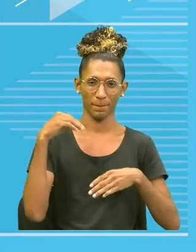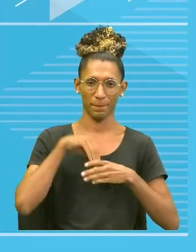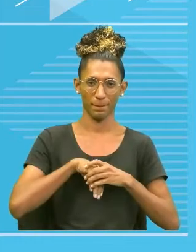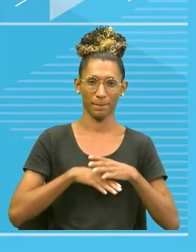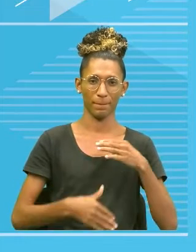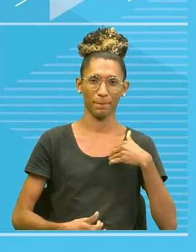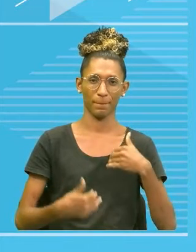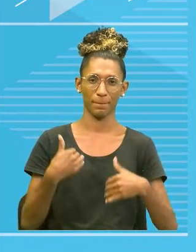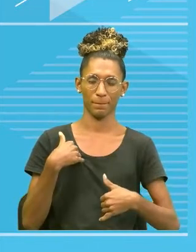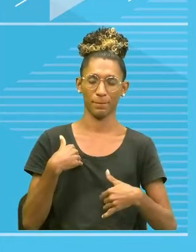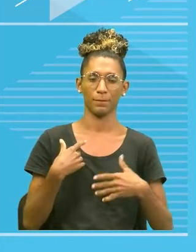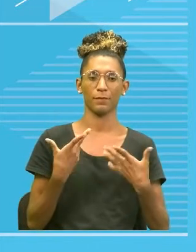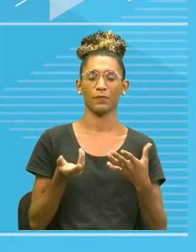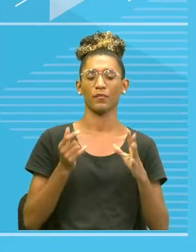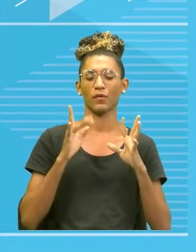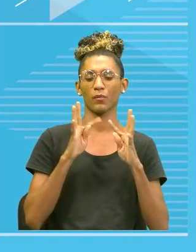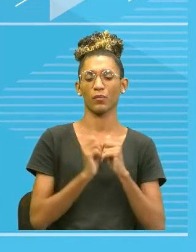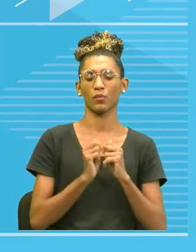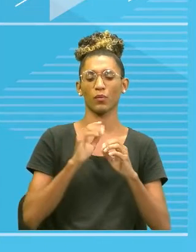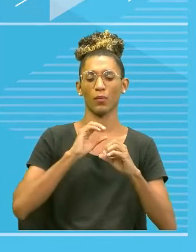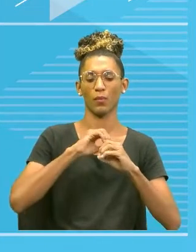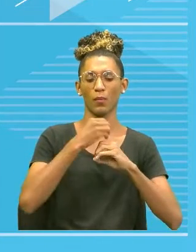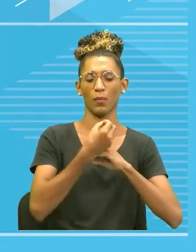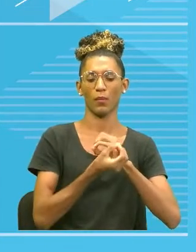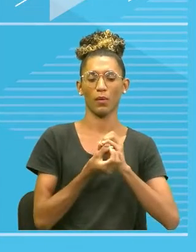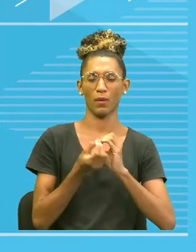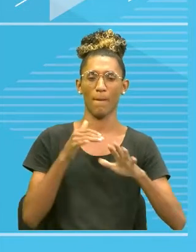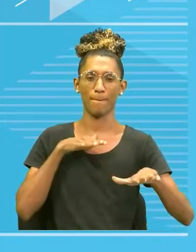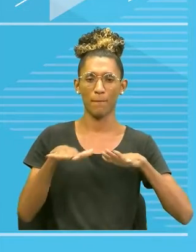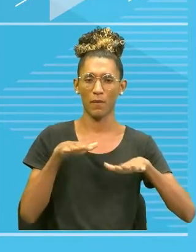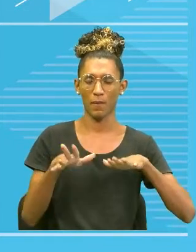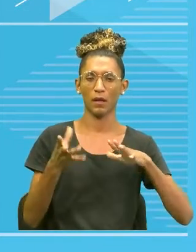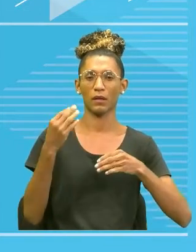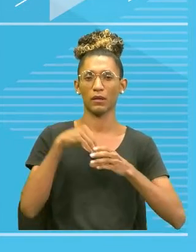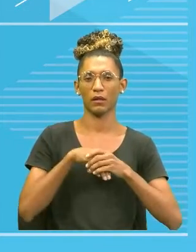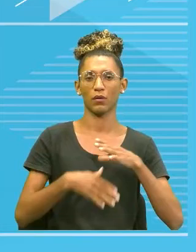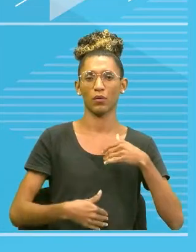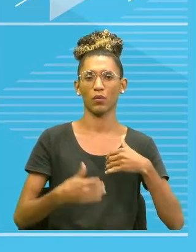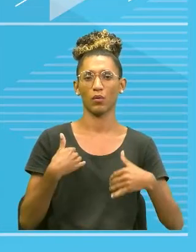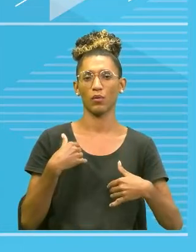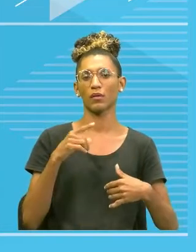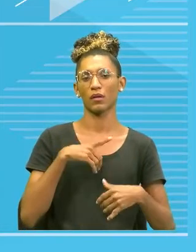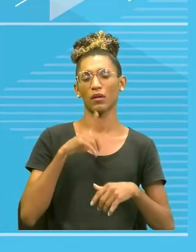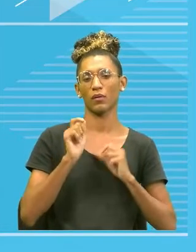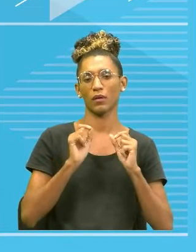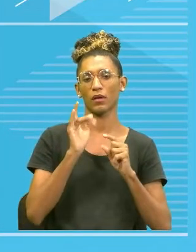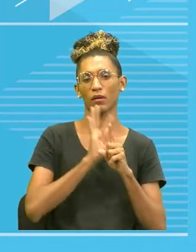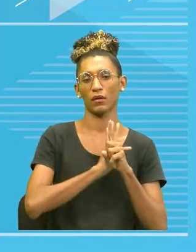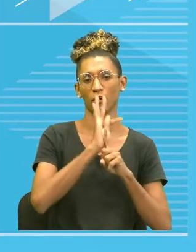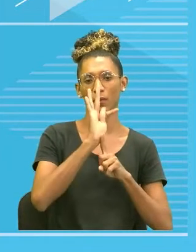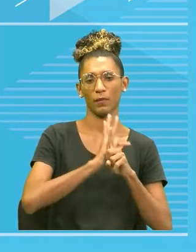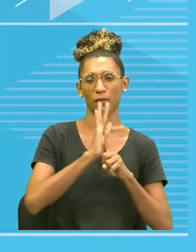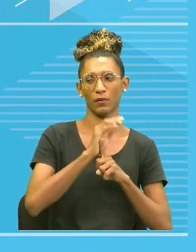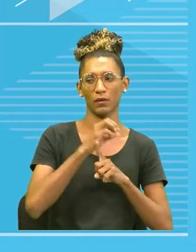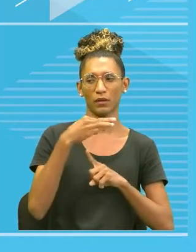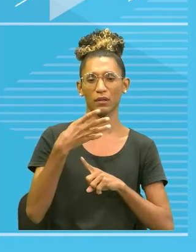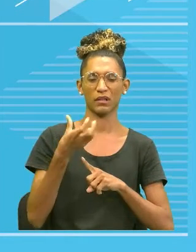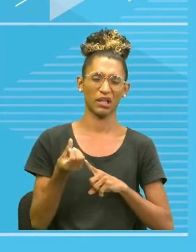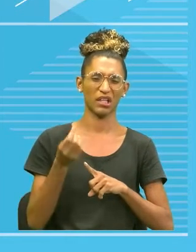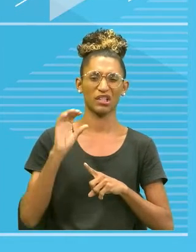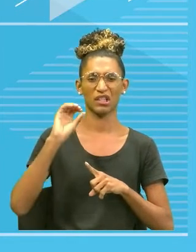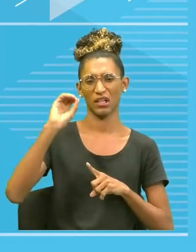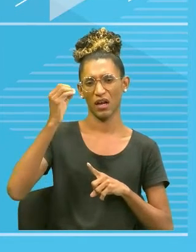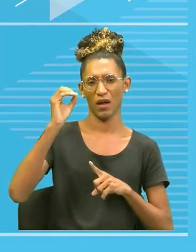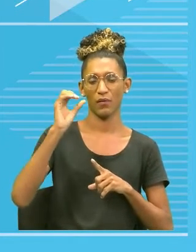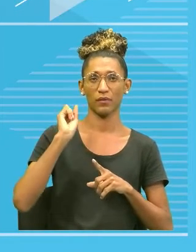corpo. Quando todas as moléculas juntas vibram do seu corpo, você tem uma temperatura de 36 graus e meio, mais ou menos, tá bom? Se